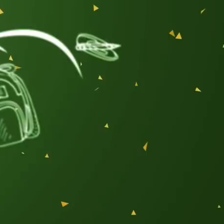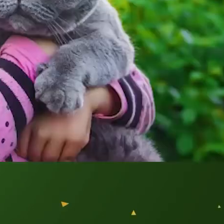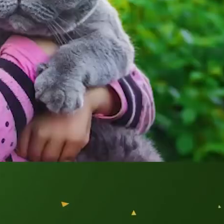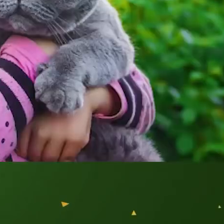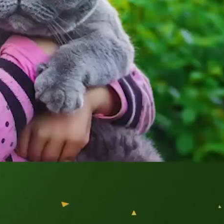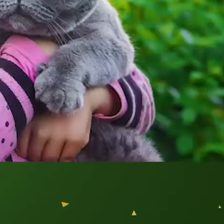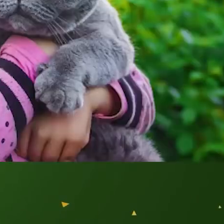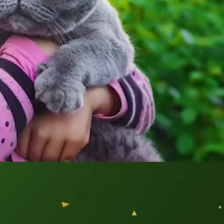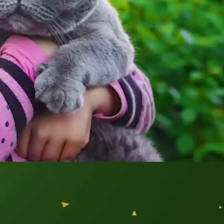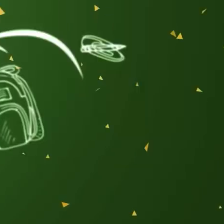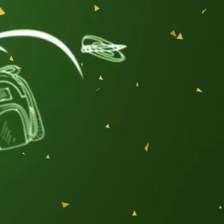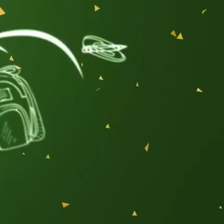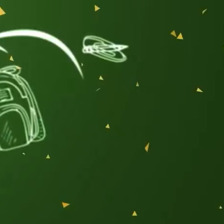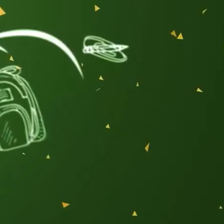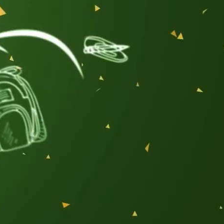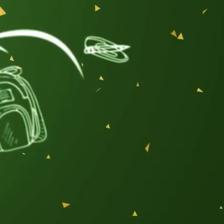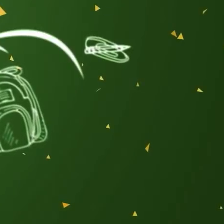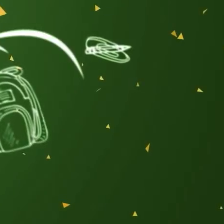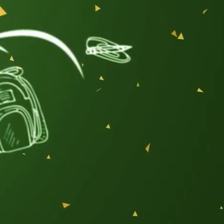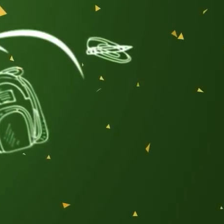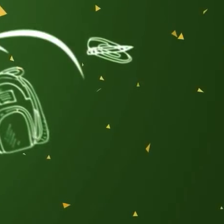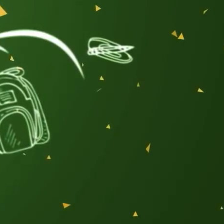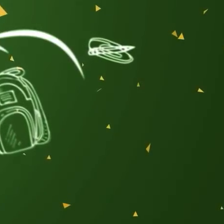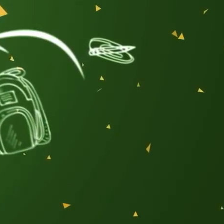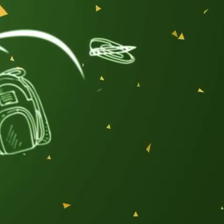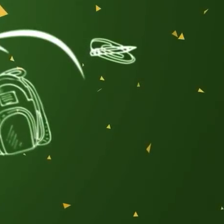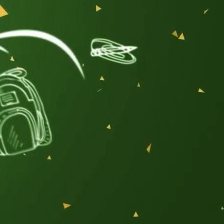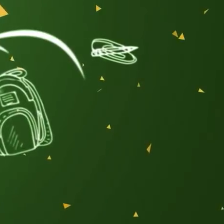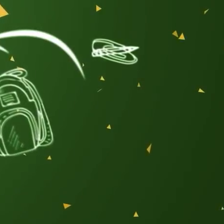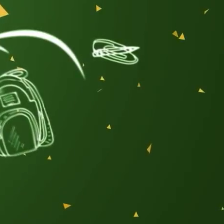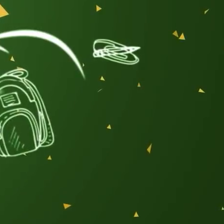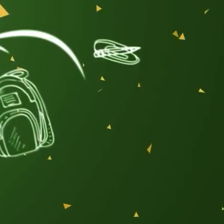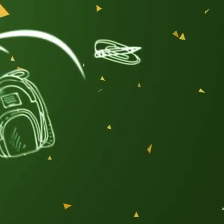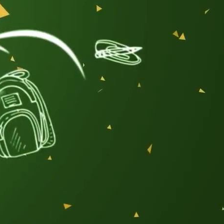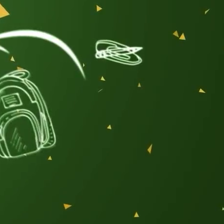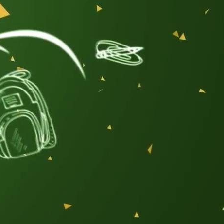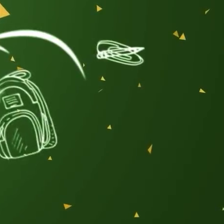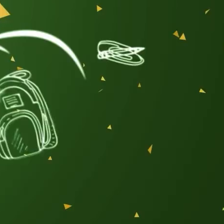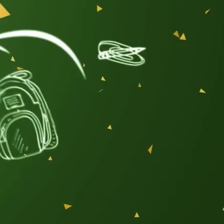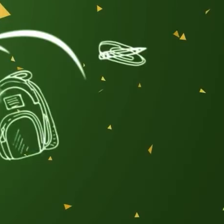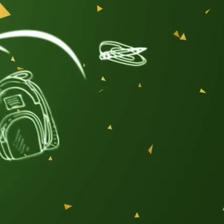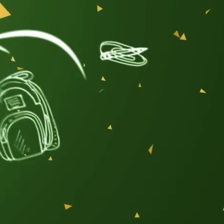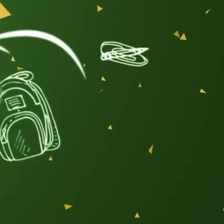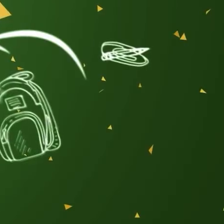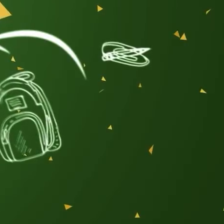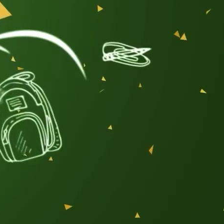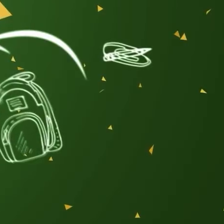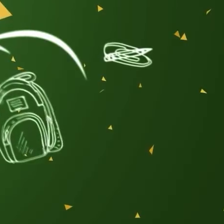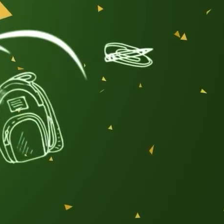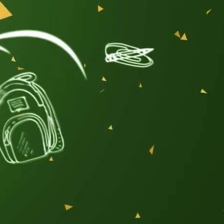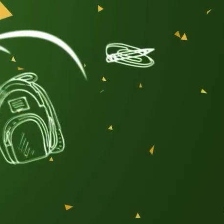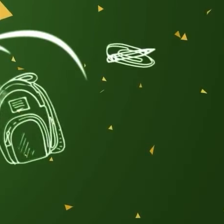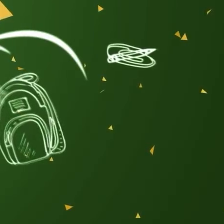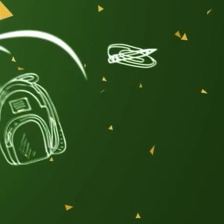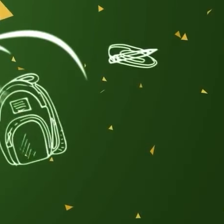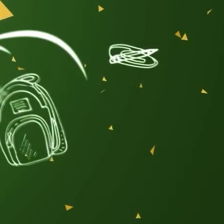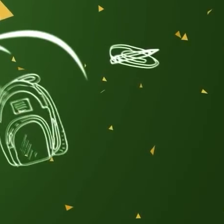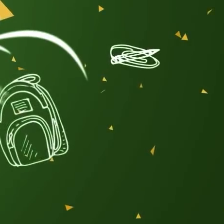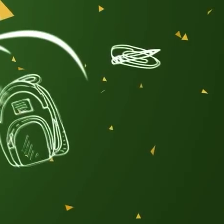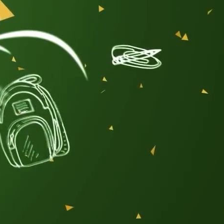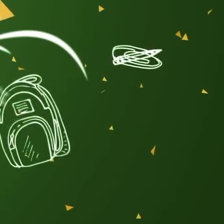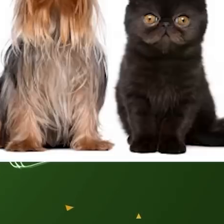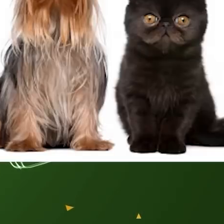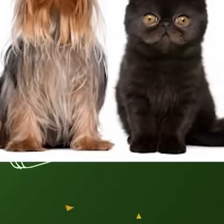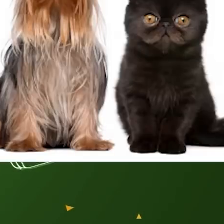natureza, dos animais. Às vezes você pensa assim, cuidar dos animais? Eu? Como eu posso fazer